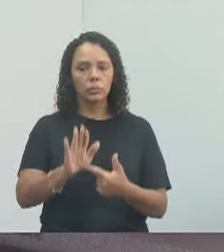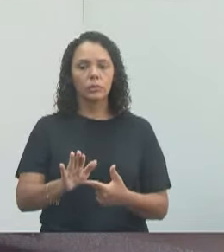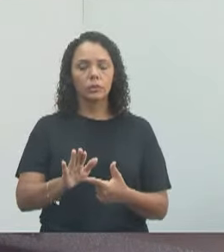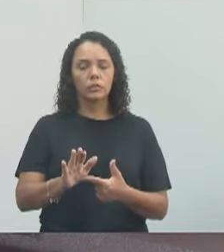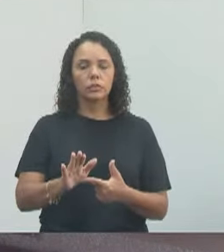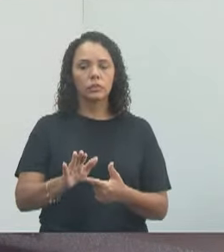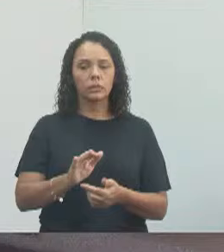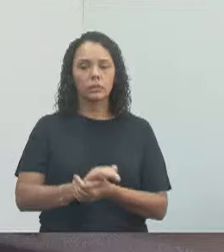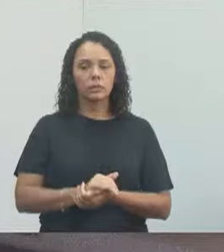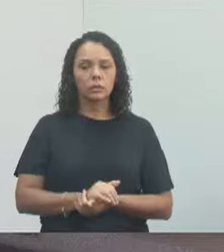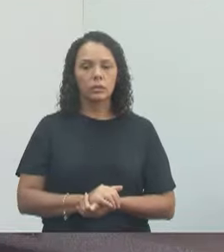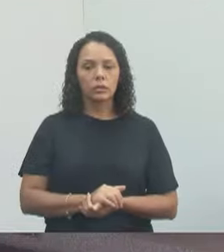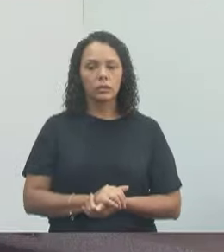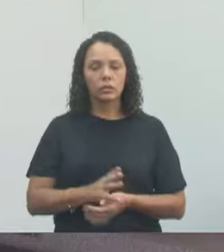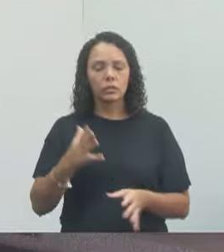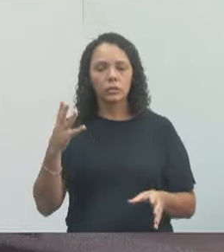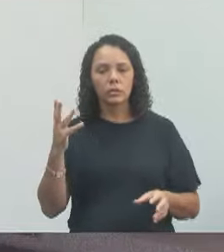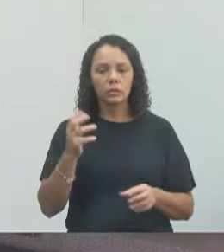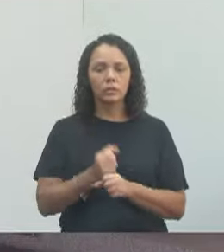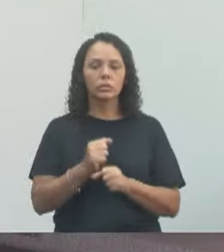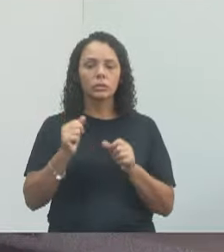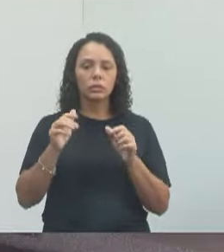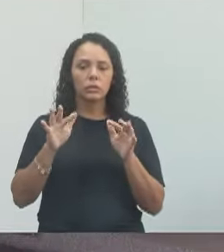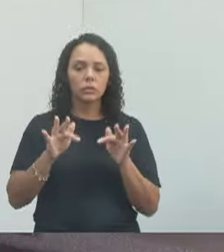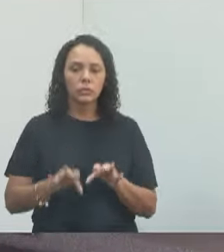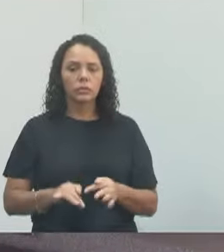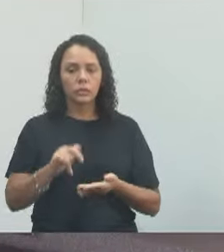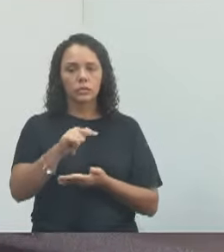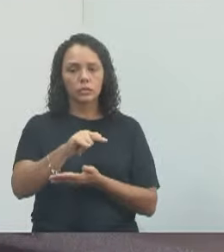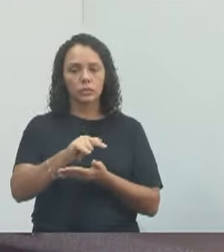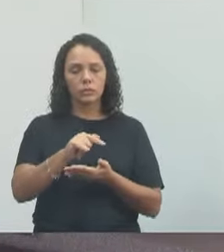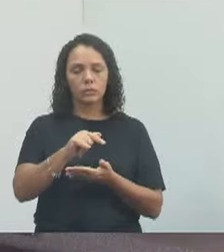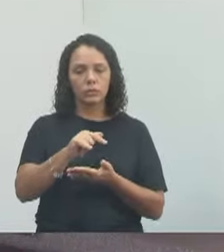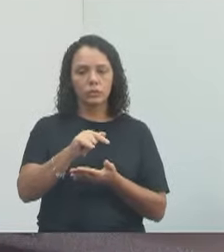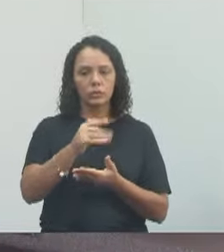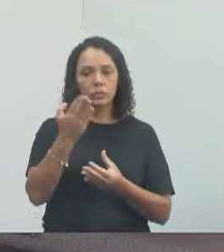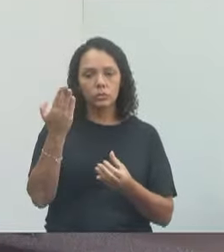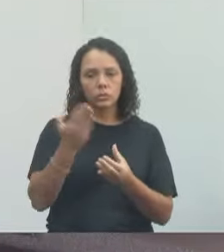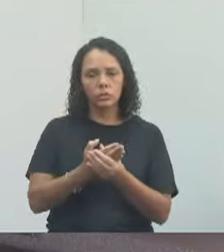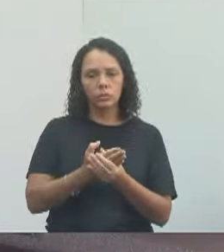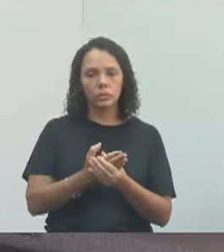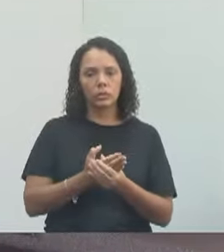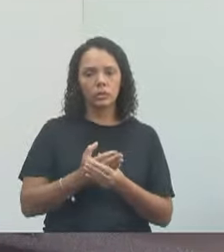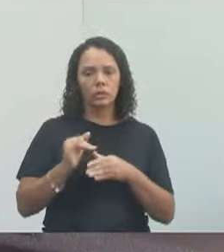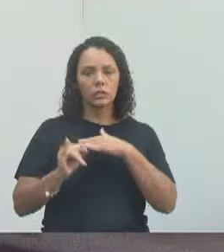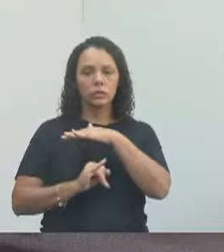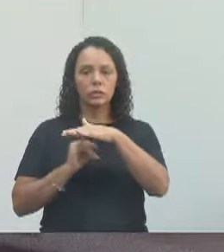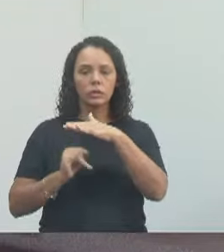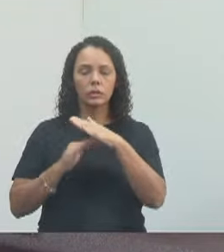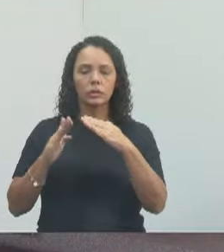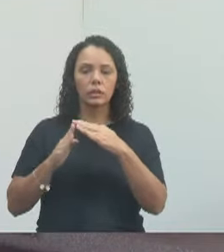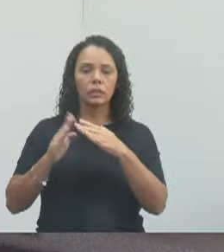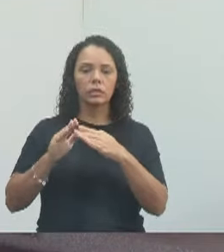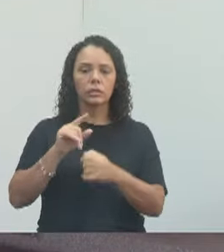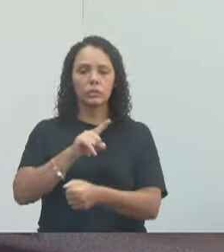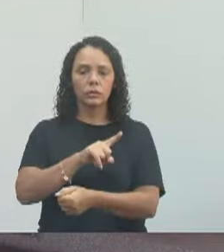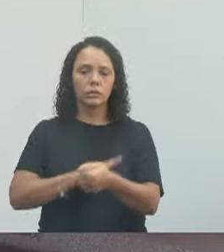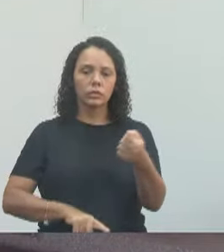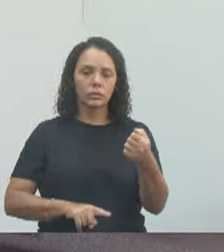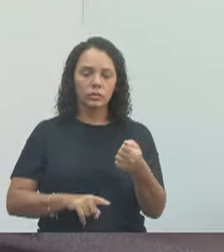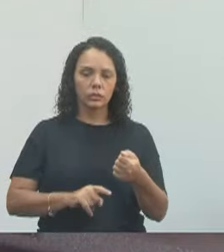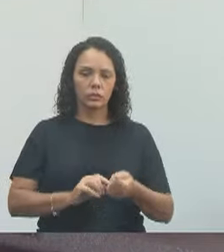contas que ocorrem no fim da vigência do contrato no caso da entidade do curativo e